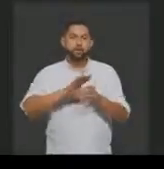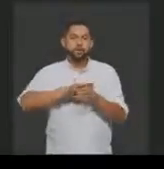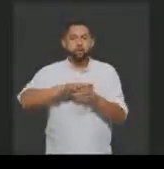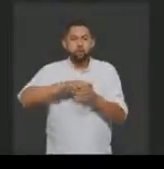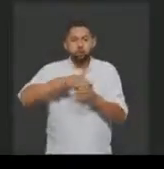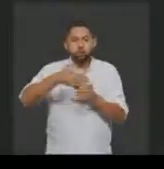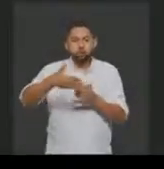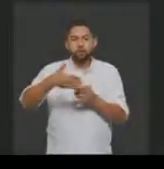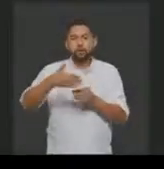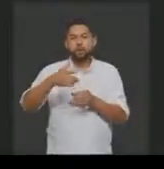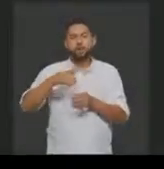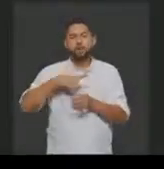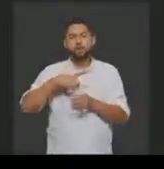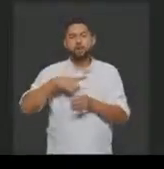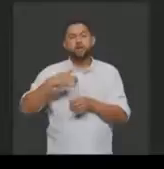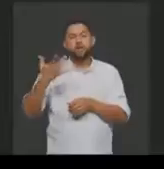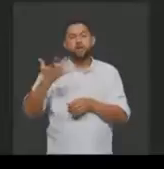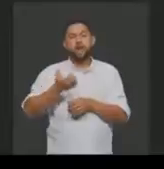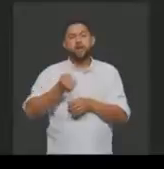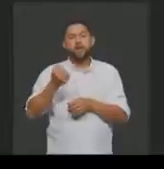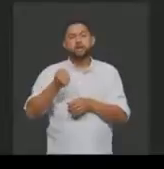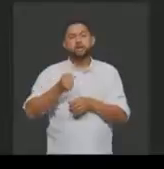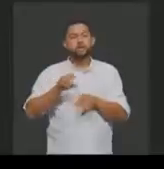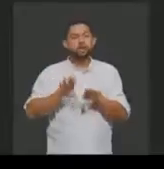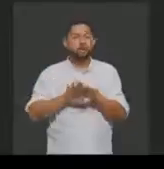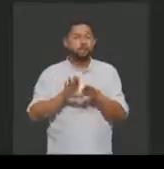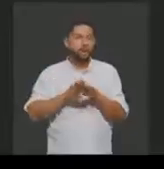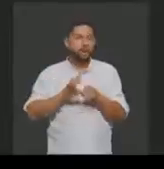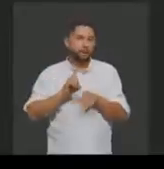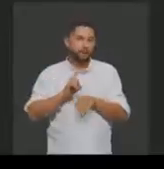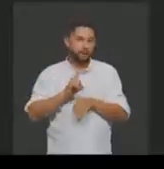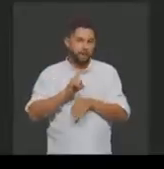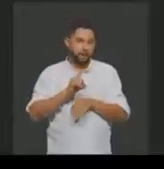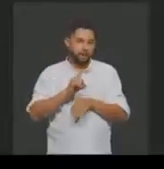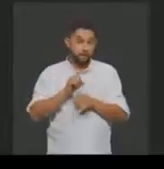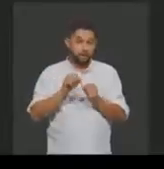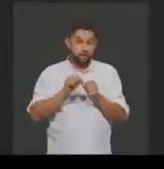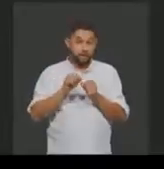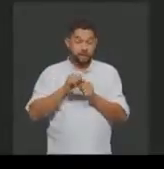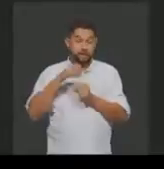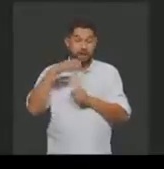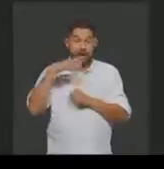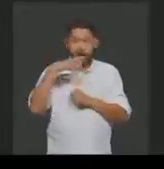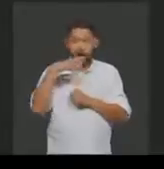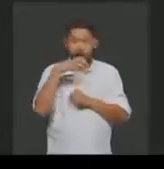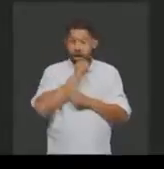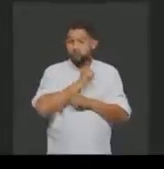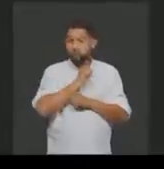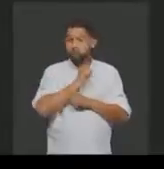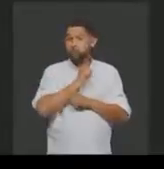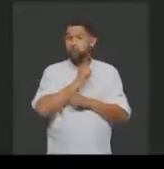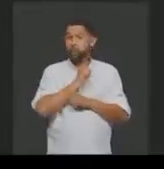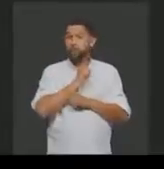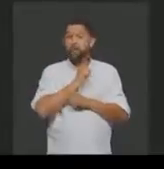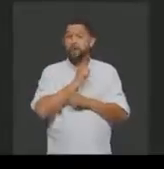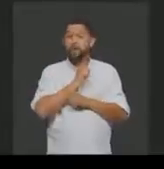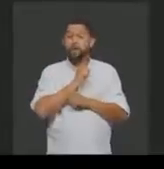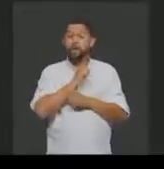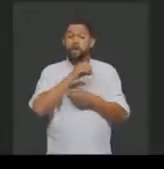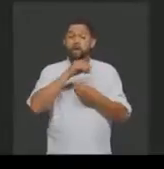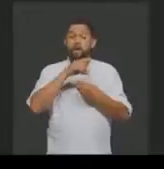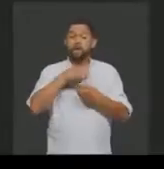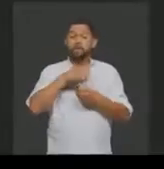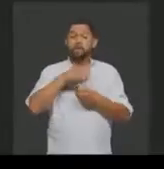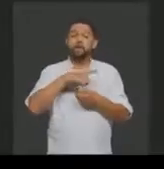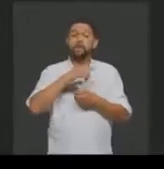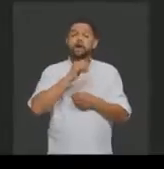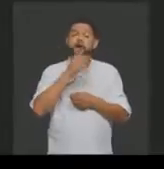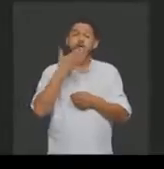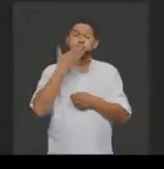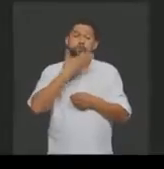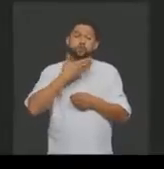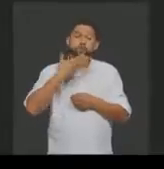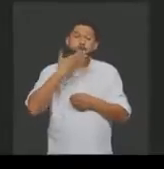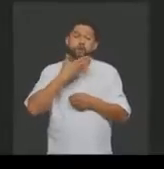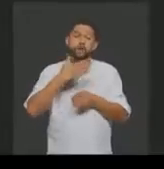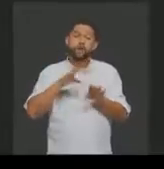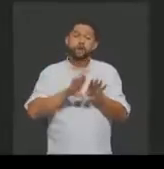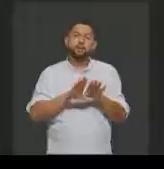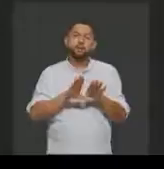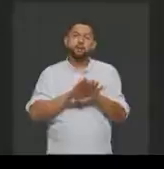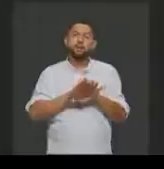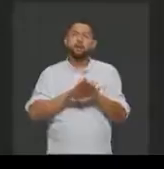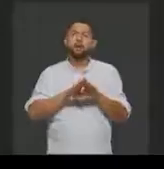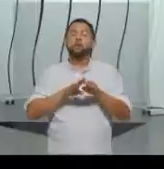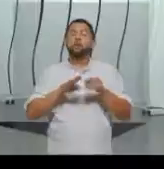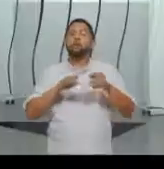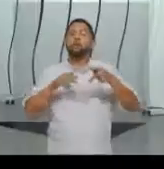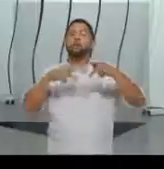leite bactérias produtoras de enzimas, que aceleram as reações envolvendo açúcares e proteínas